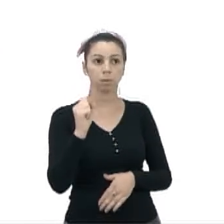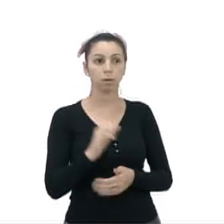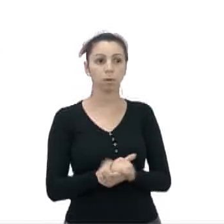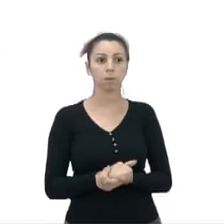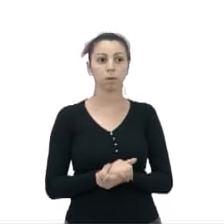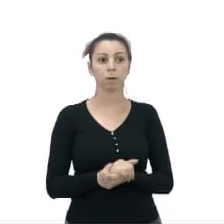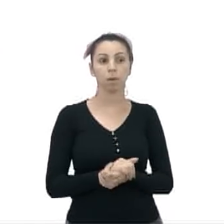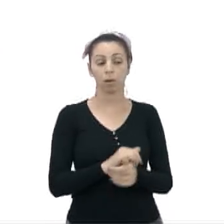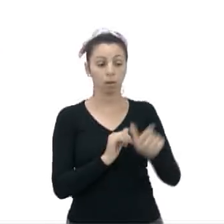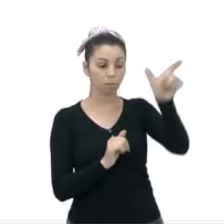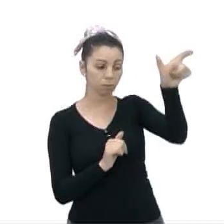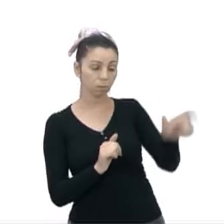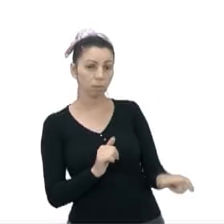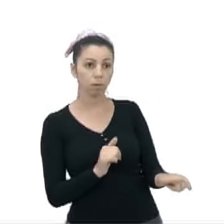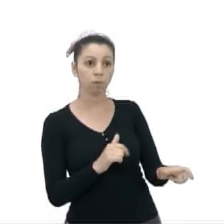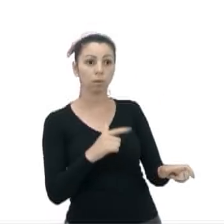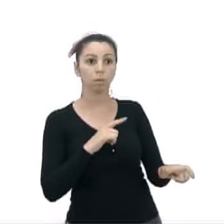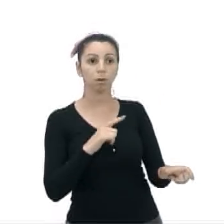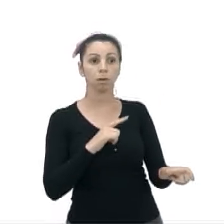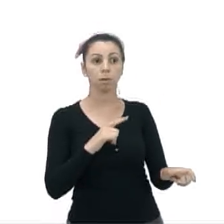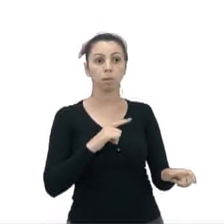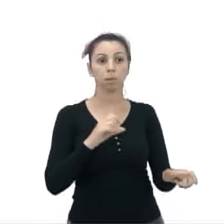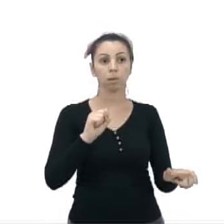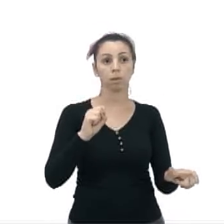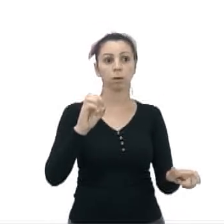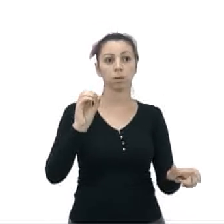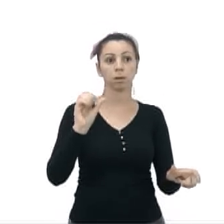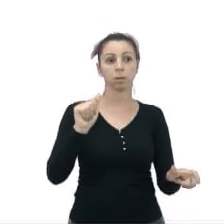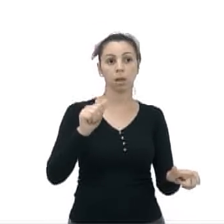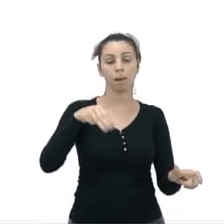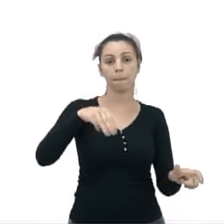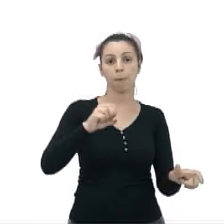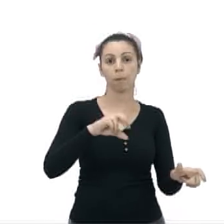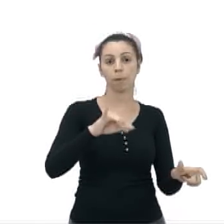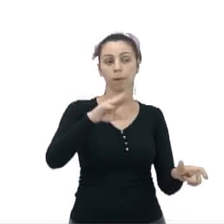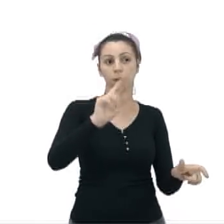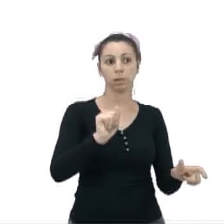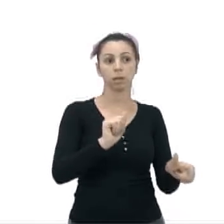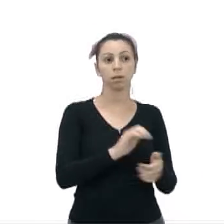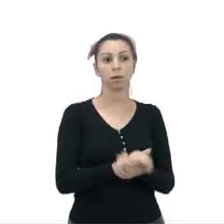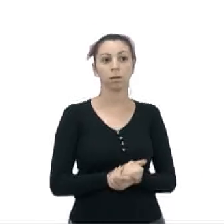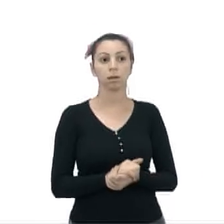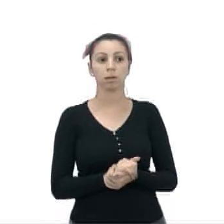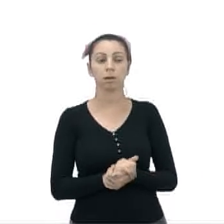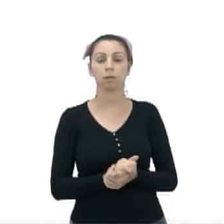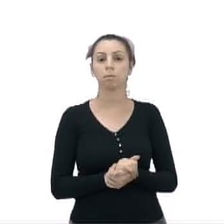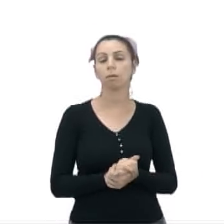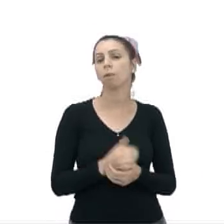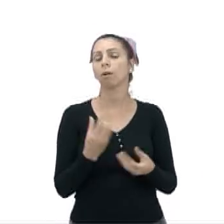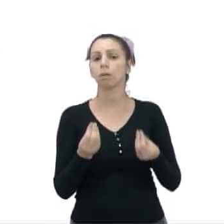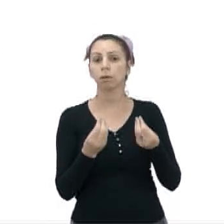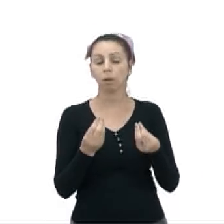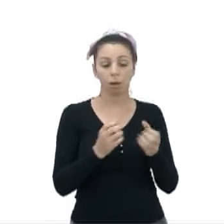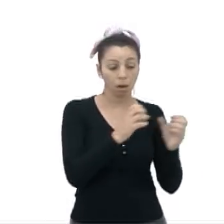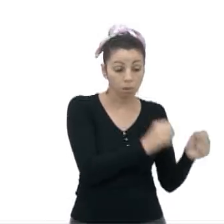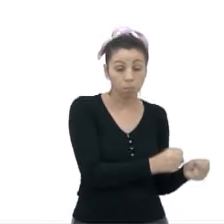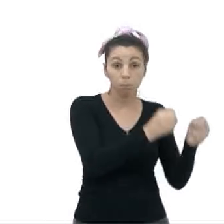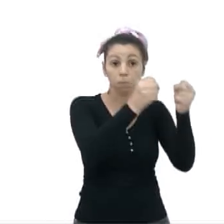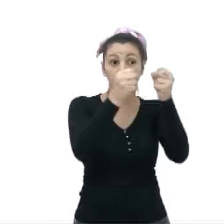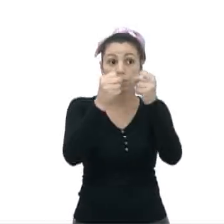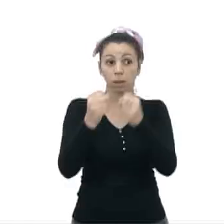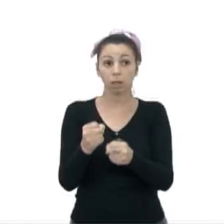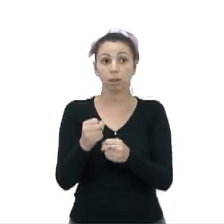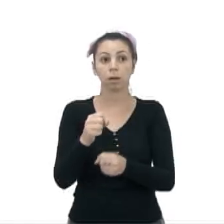certos soberanos locais como os Samorins de Calicut e os sultões de Gujarat exerciam sua autoridade. Tá?